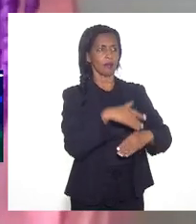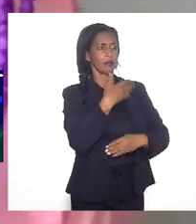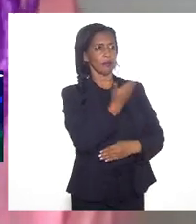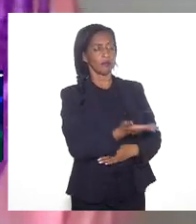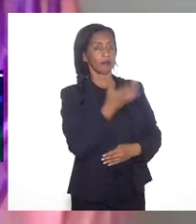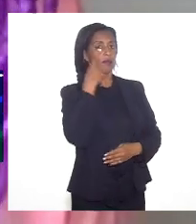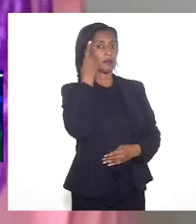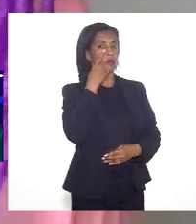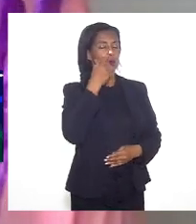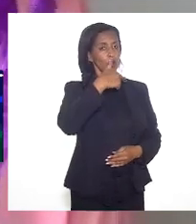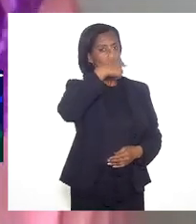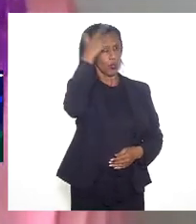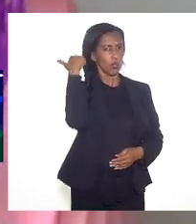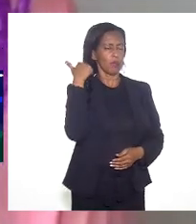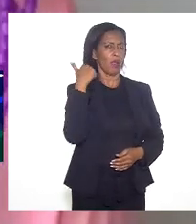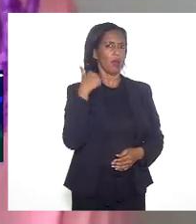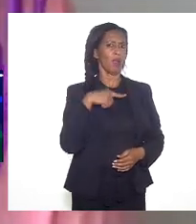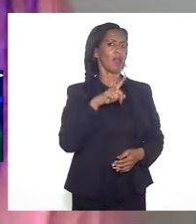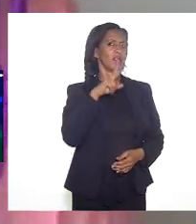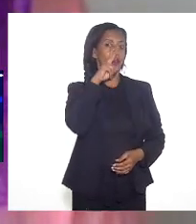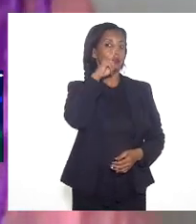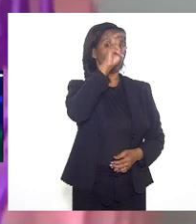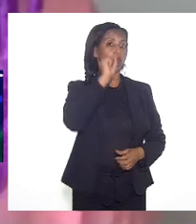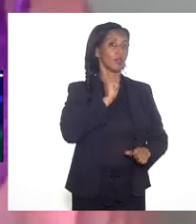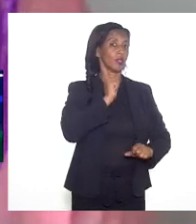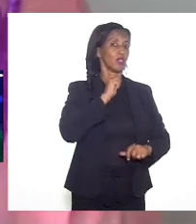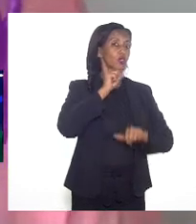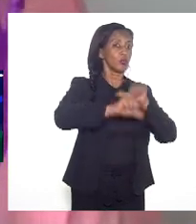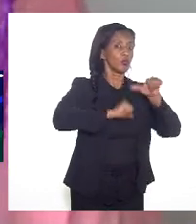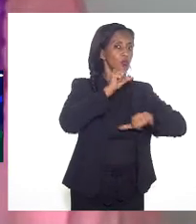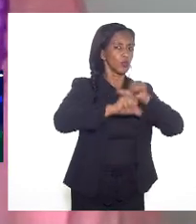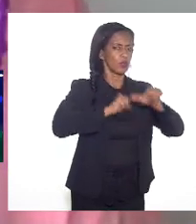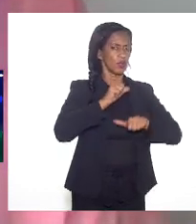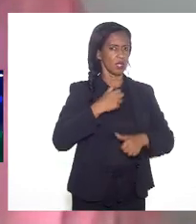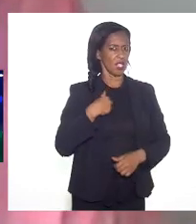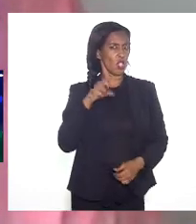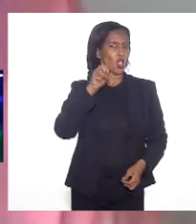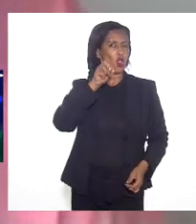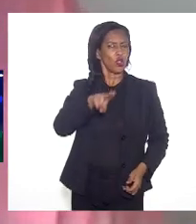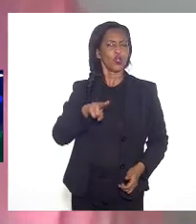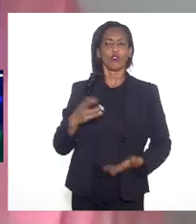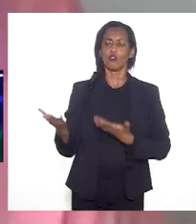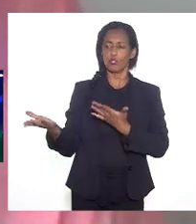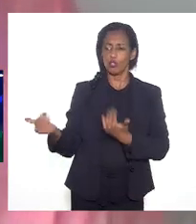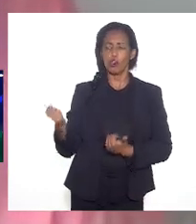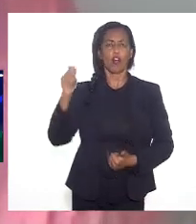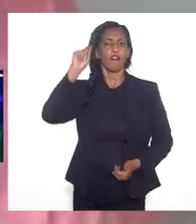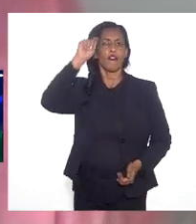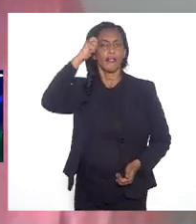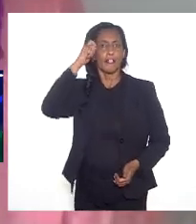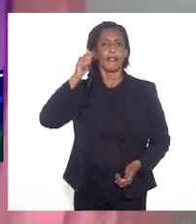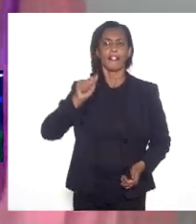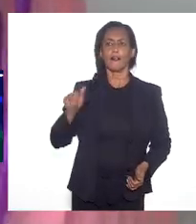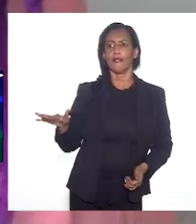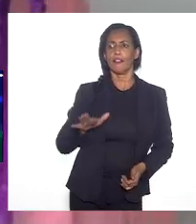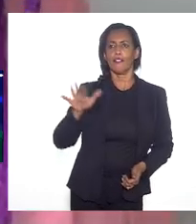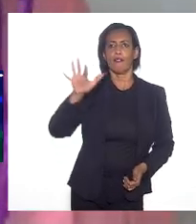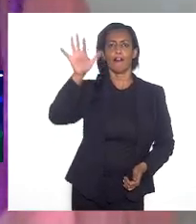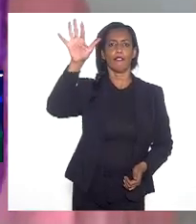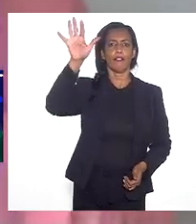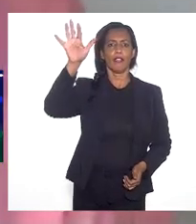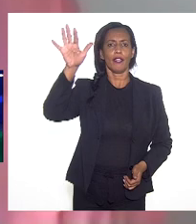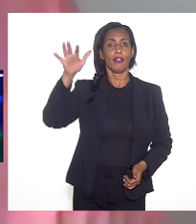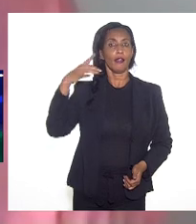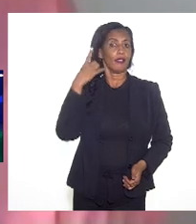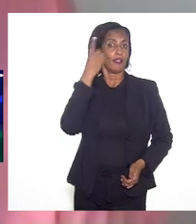principal potência de mudança. Eu sou aqui, jovem, negra, favelada, deputada estadual, filha